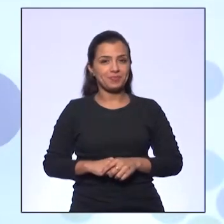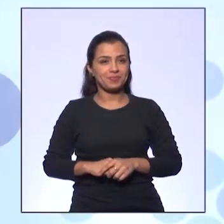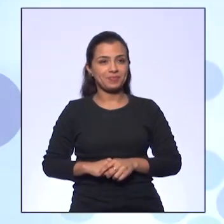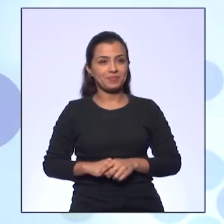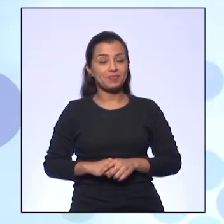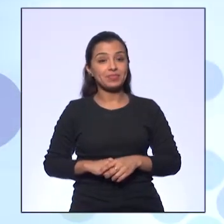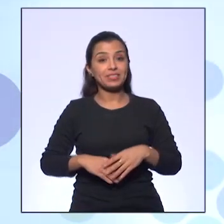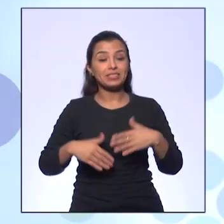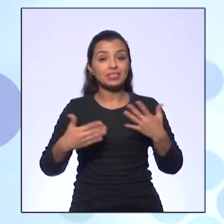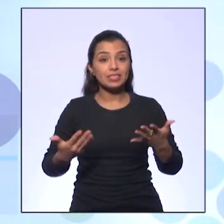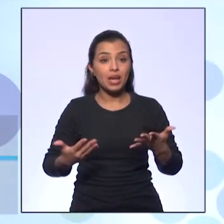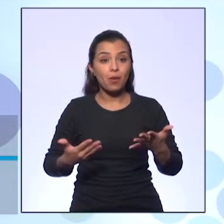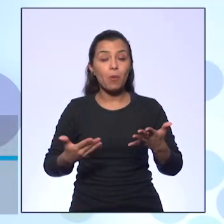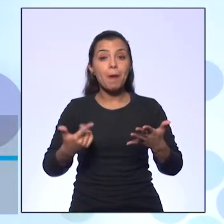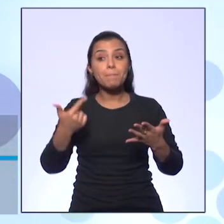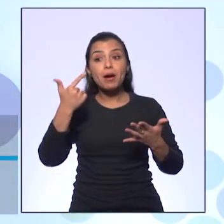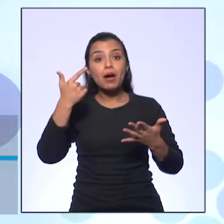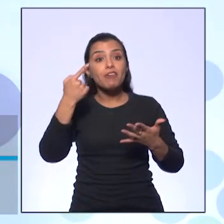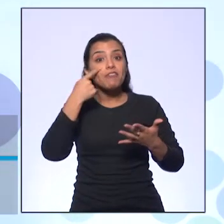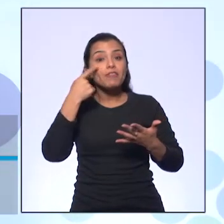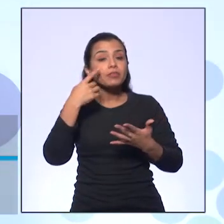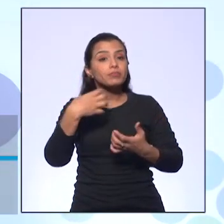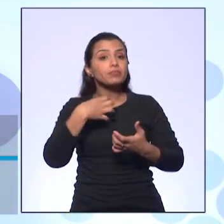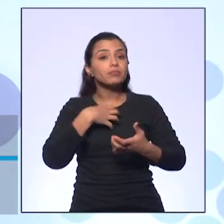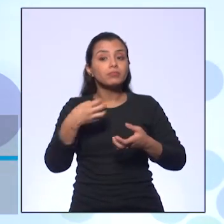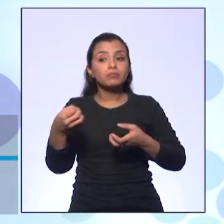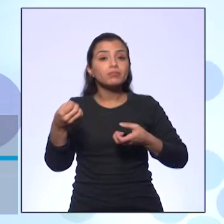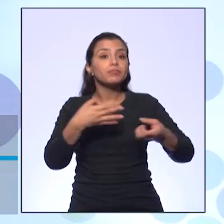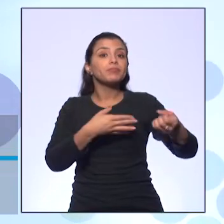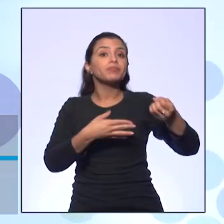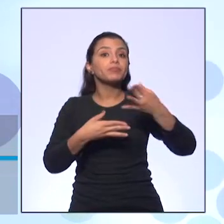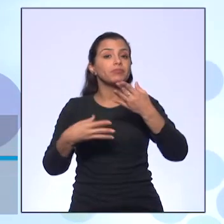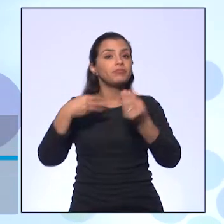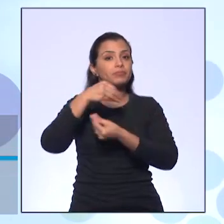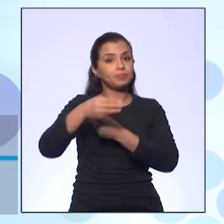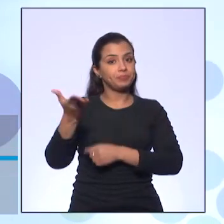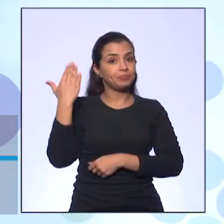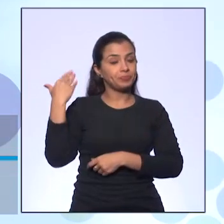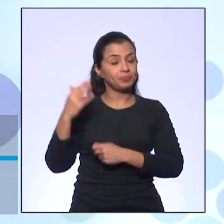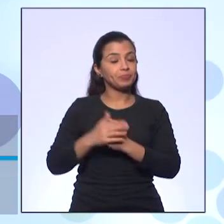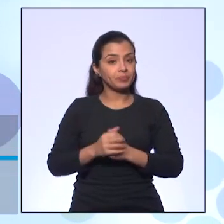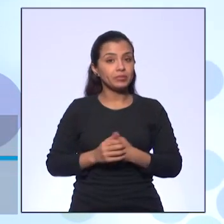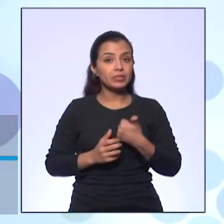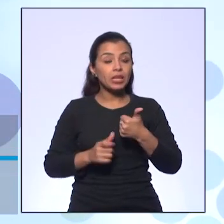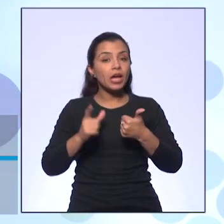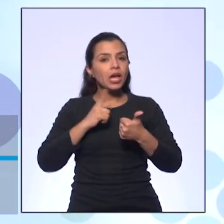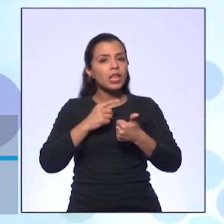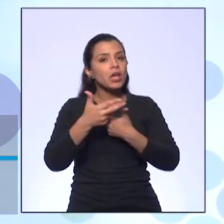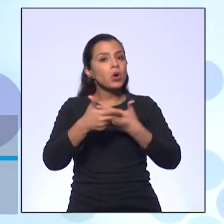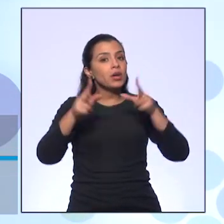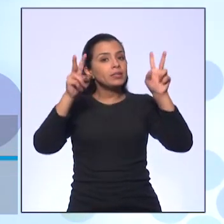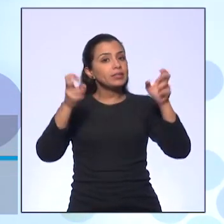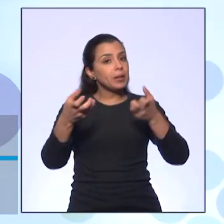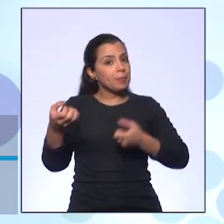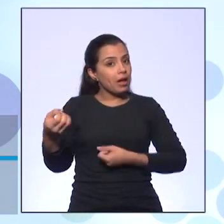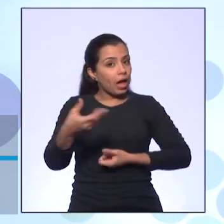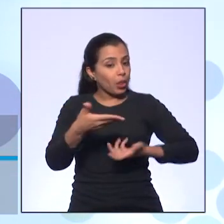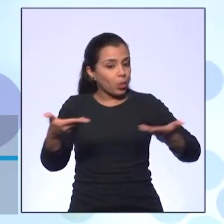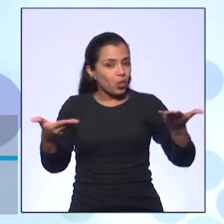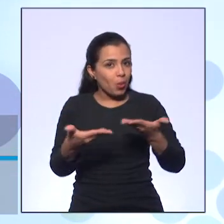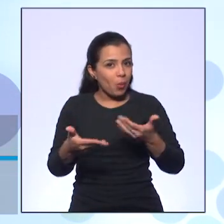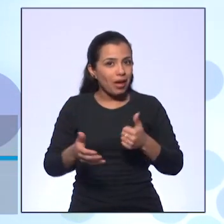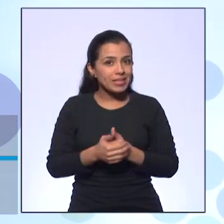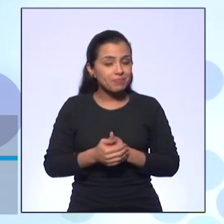contemporaneidade, ou seja, atualizáveis. Então, é coisa que é atual. E vamos falar de temas atuais. Porque temos